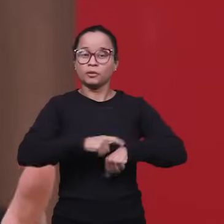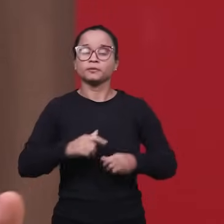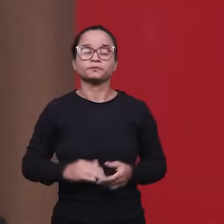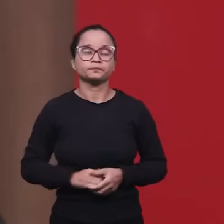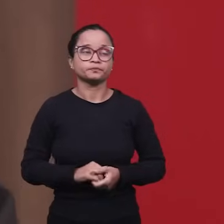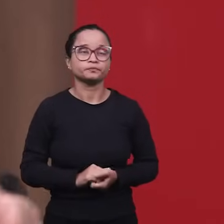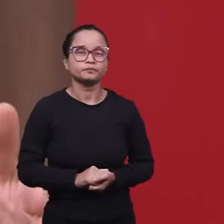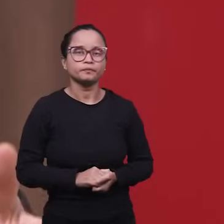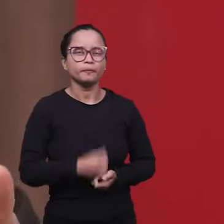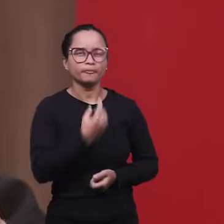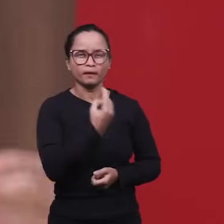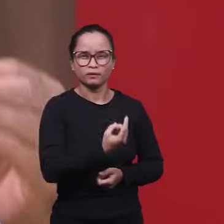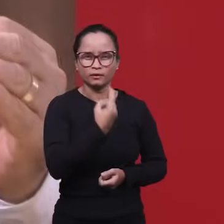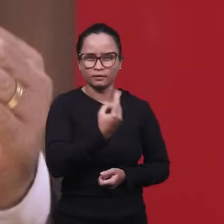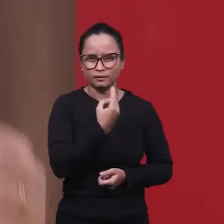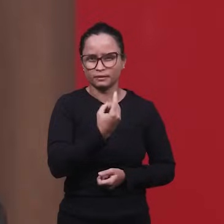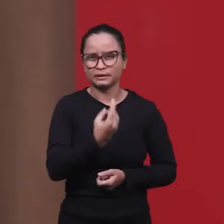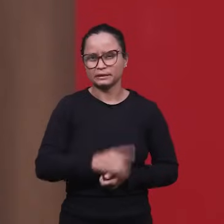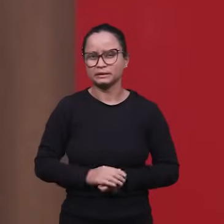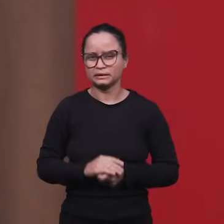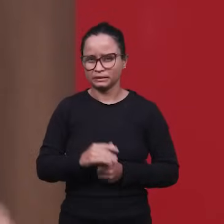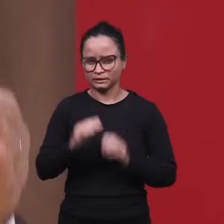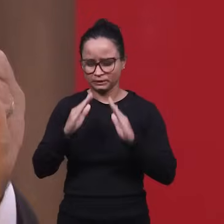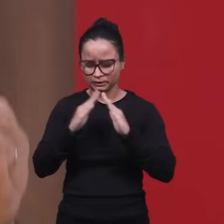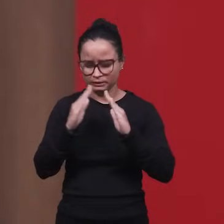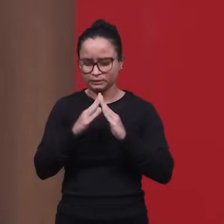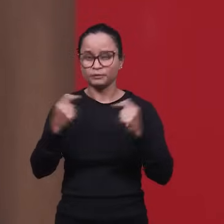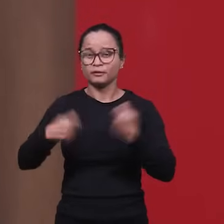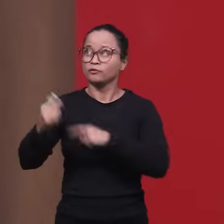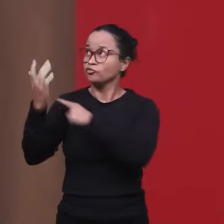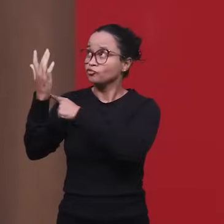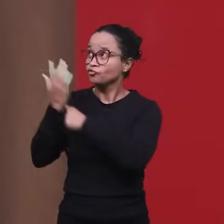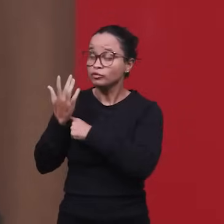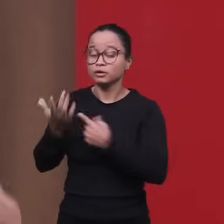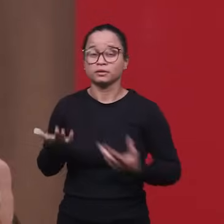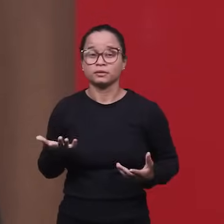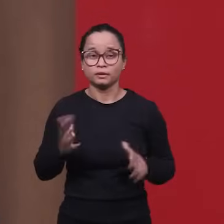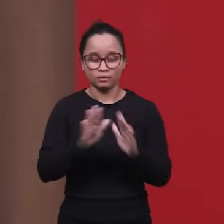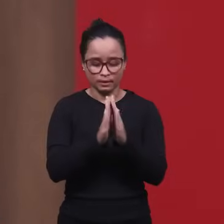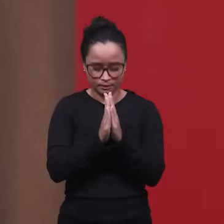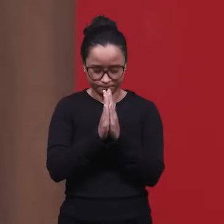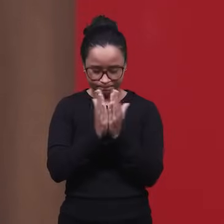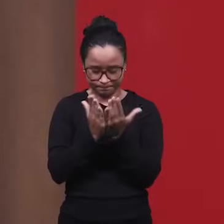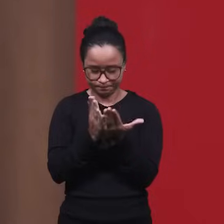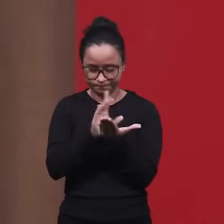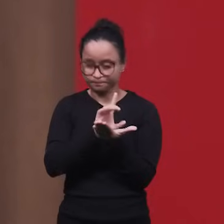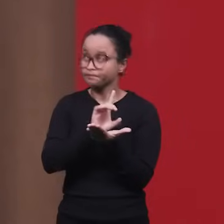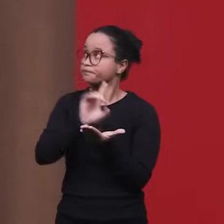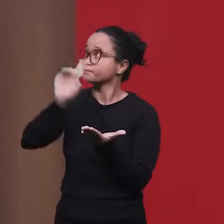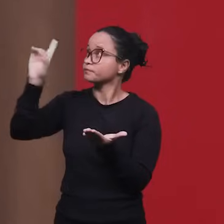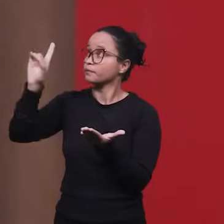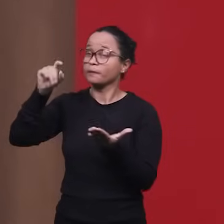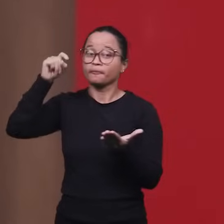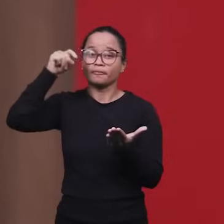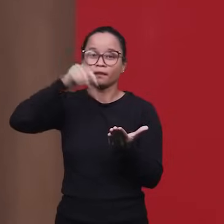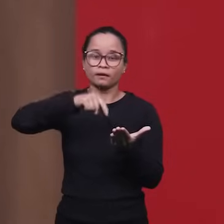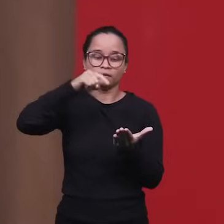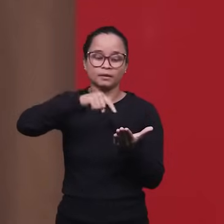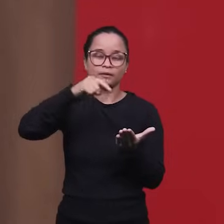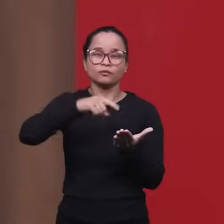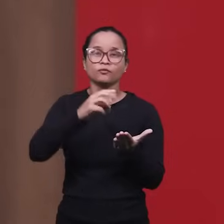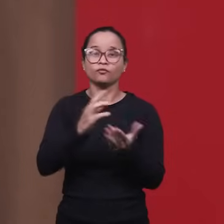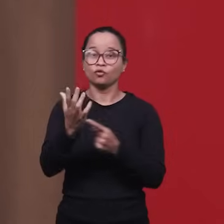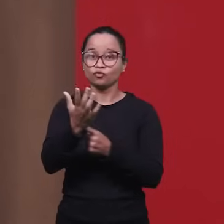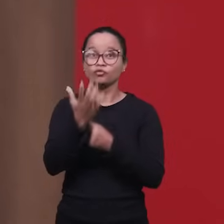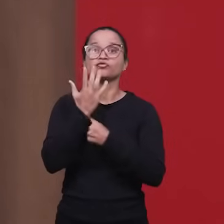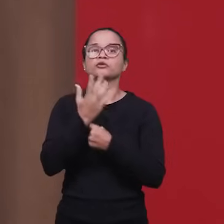ela precisava, ela estava sozinha em casa, ela precisava de uma resposta, um socorro, e ela abriu a palavra, e a palavra que o Senhor deu foi o socorro